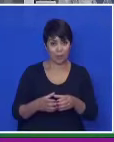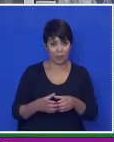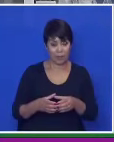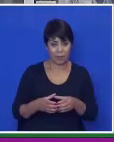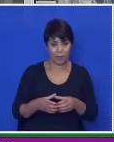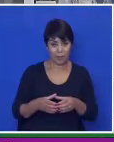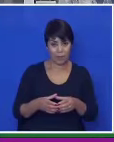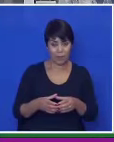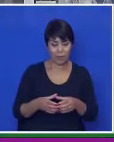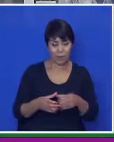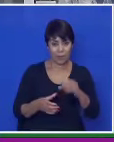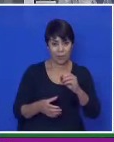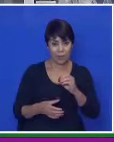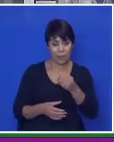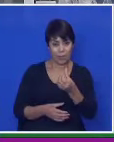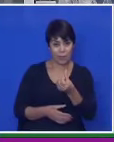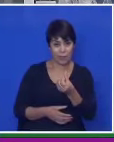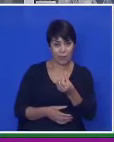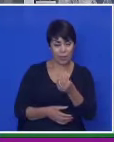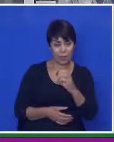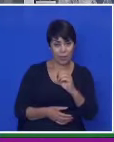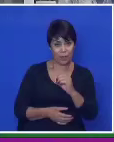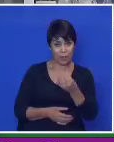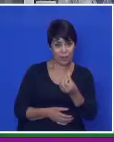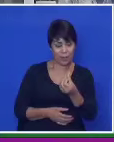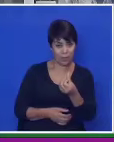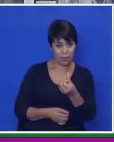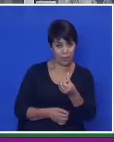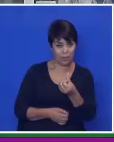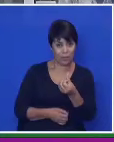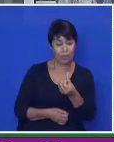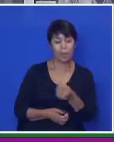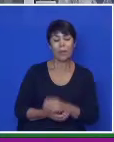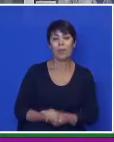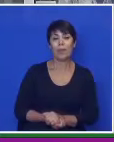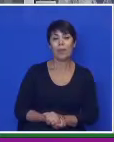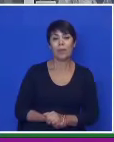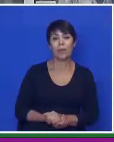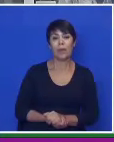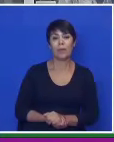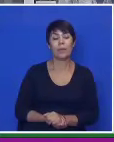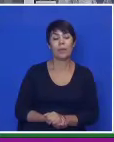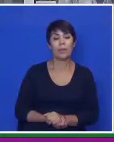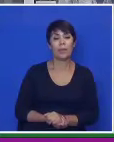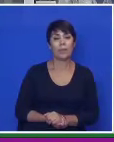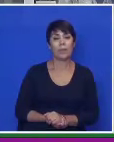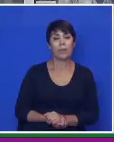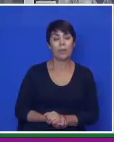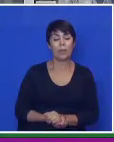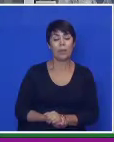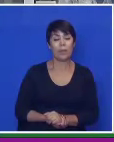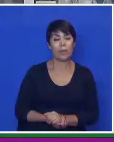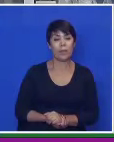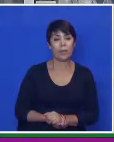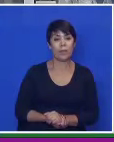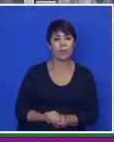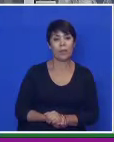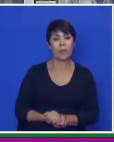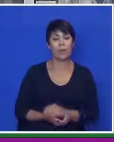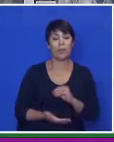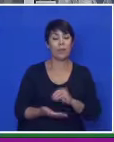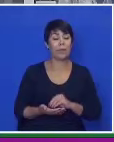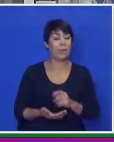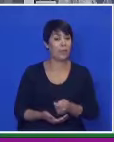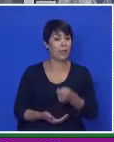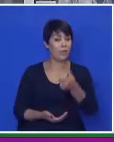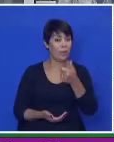Bola rosa, 06. Rosa, 06. Faltam 2 números.